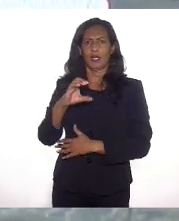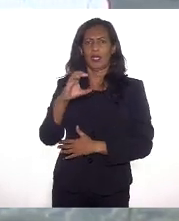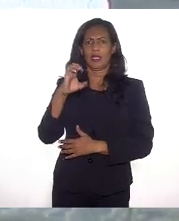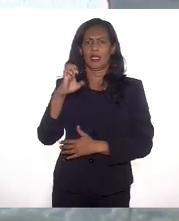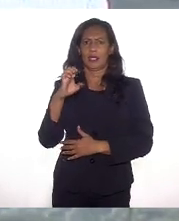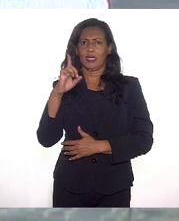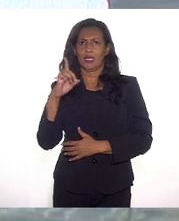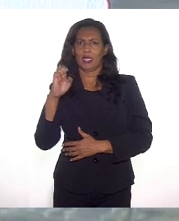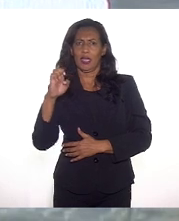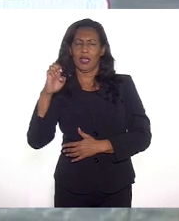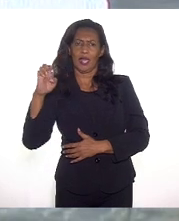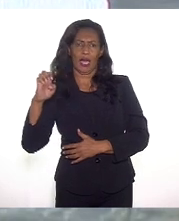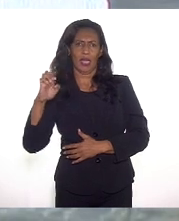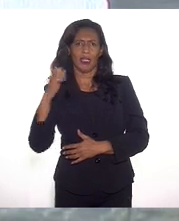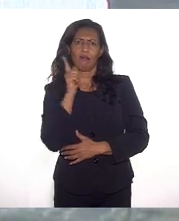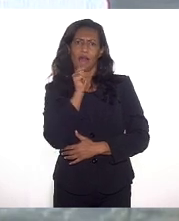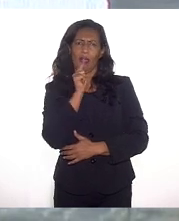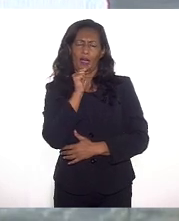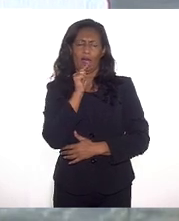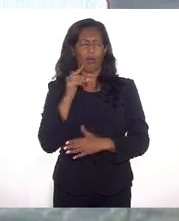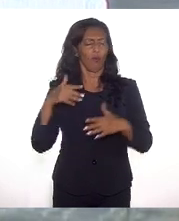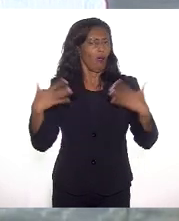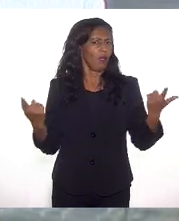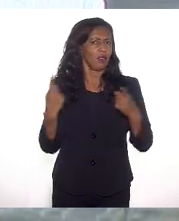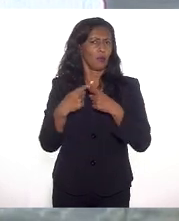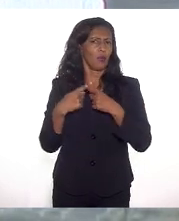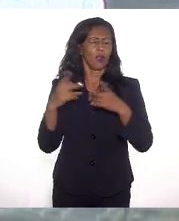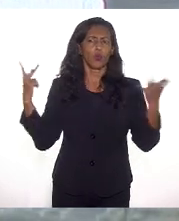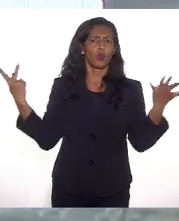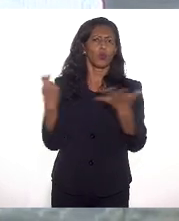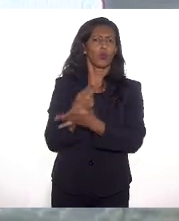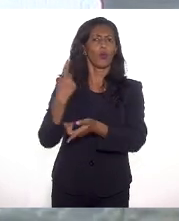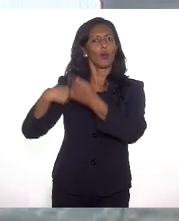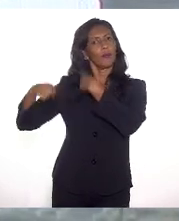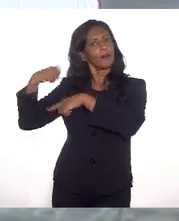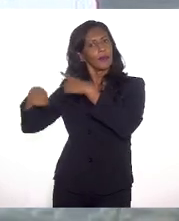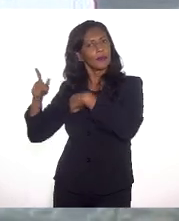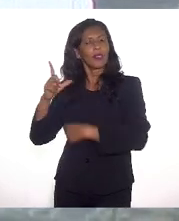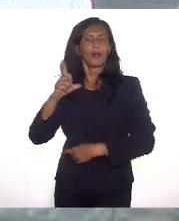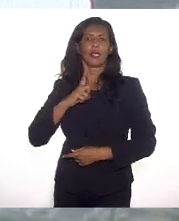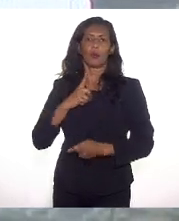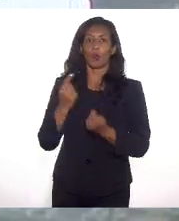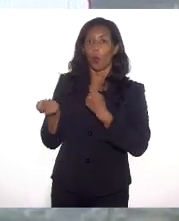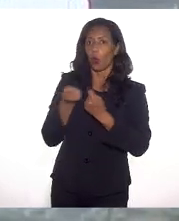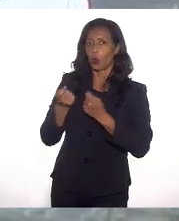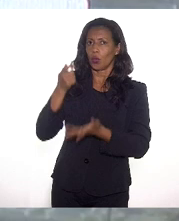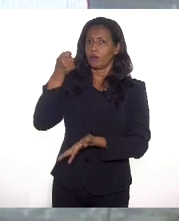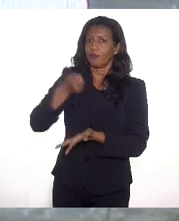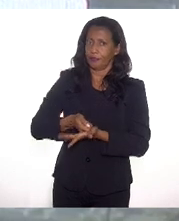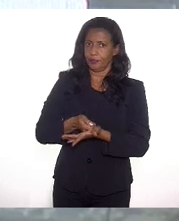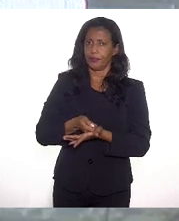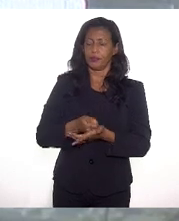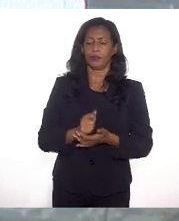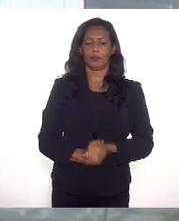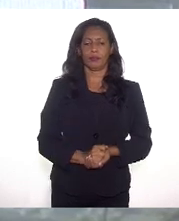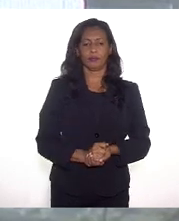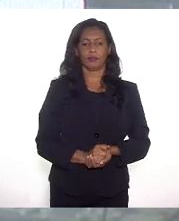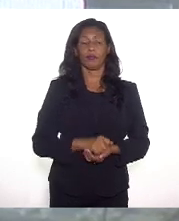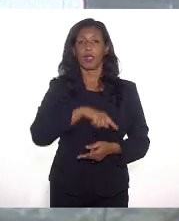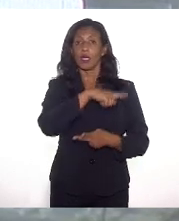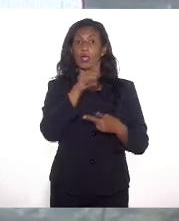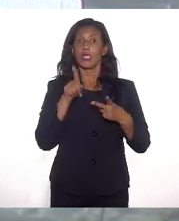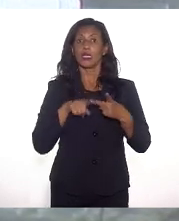de todos. Até por tudo que passamos no passado, temos que ter um controle duro. Nessa segunda